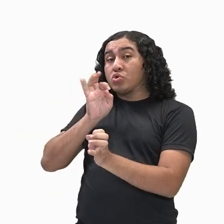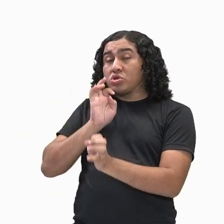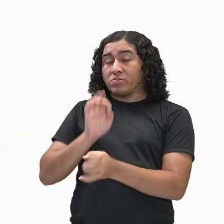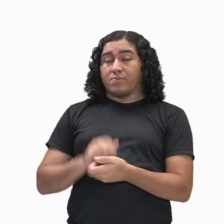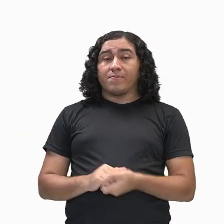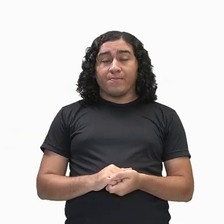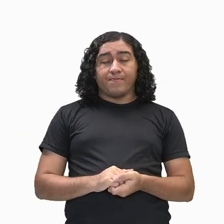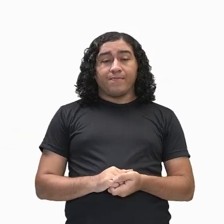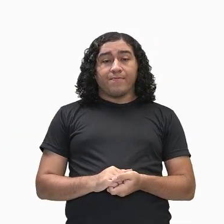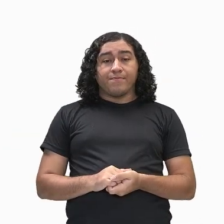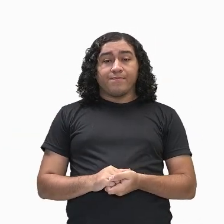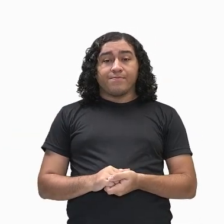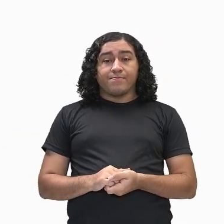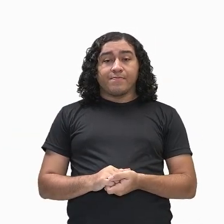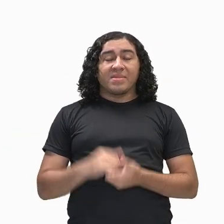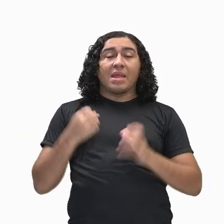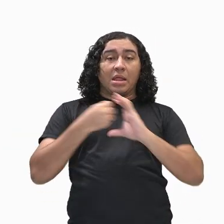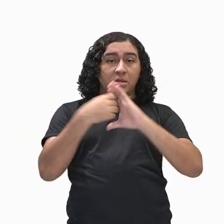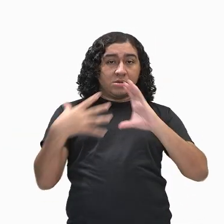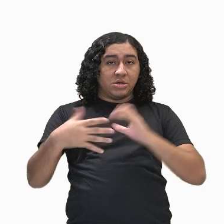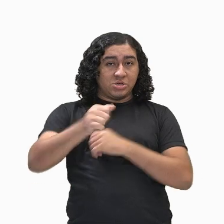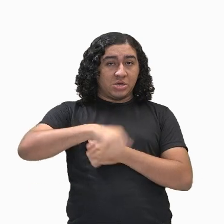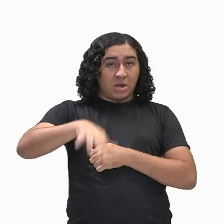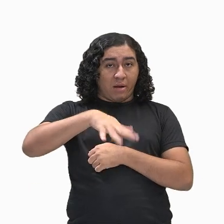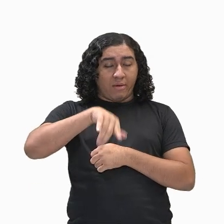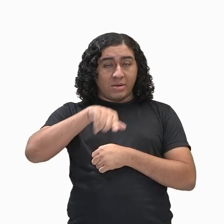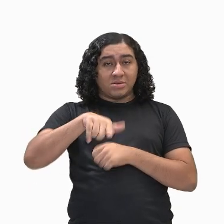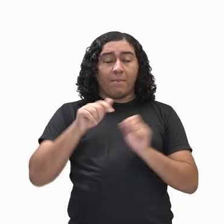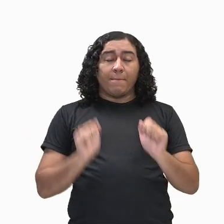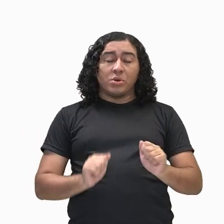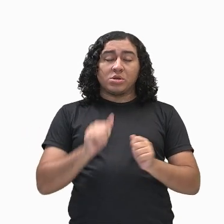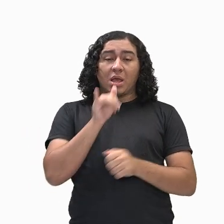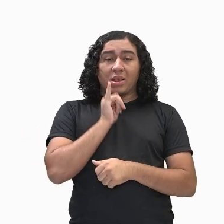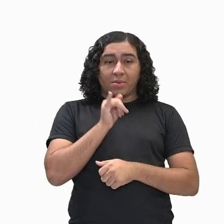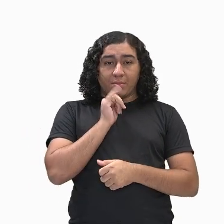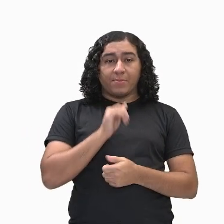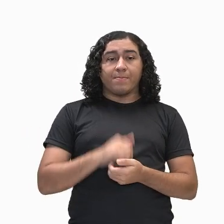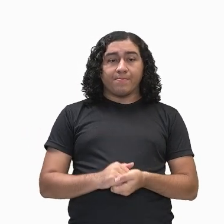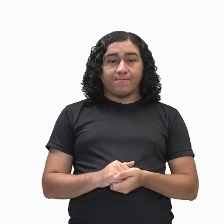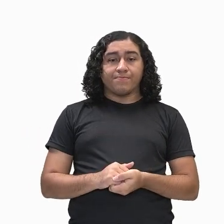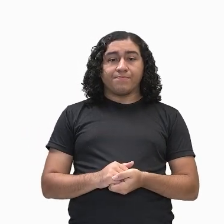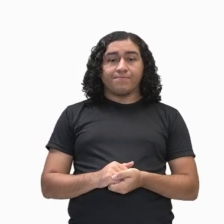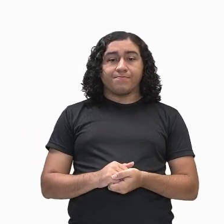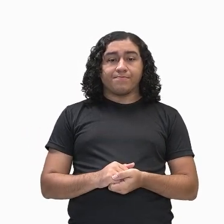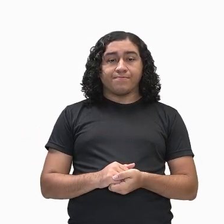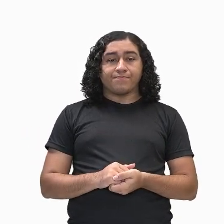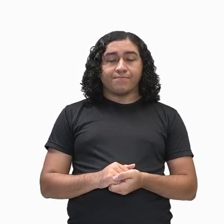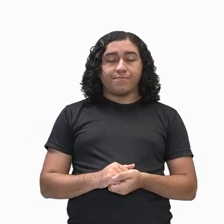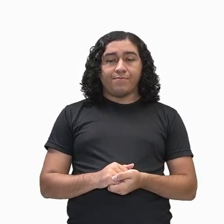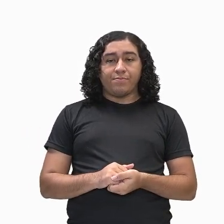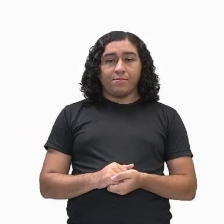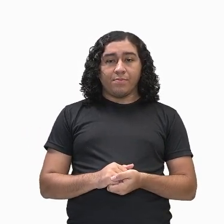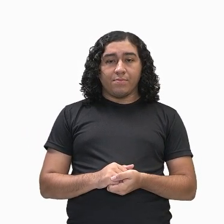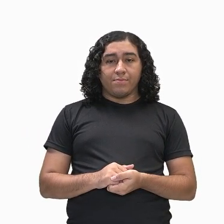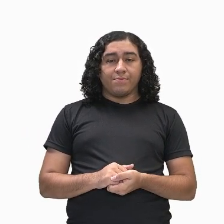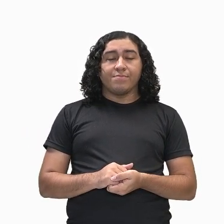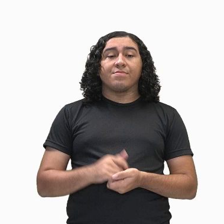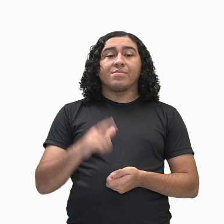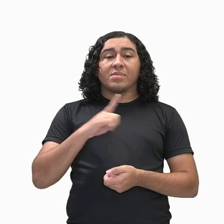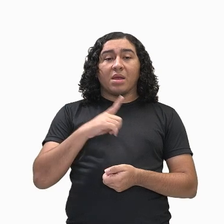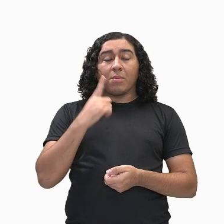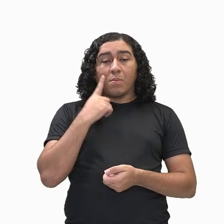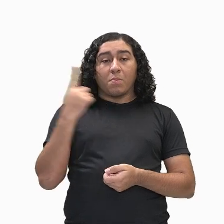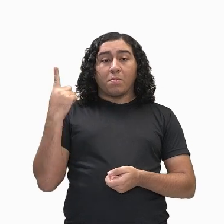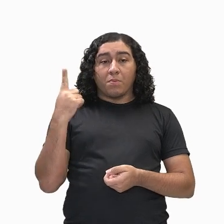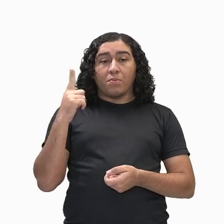Então, as características gerais de instalação podem ser como caráter efêmero,